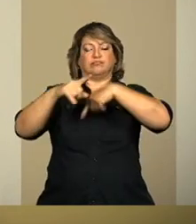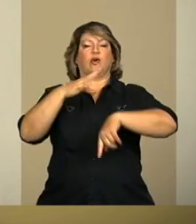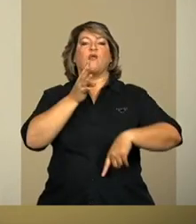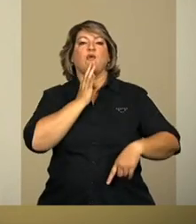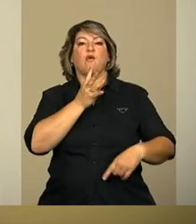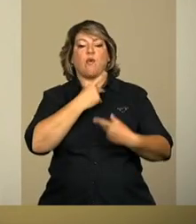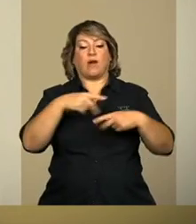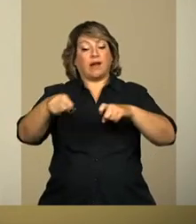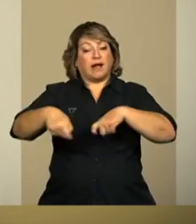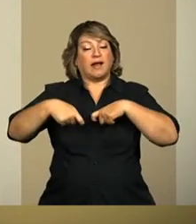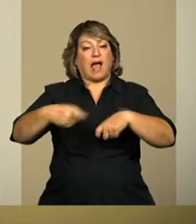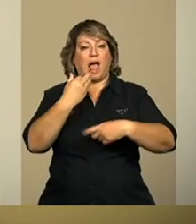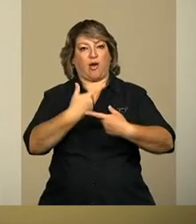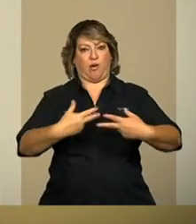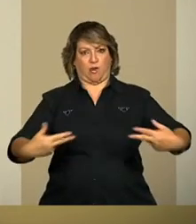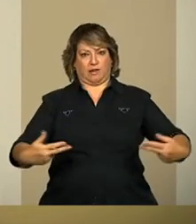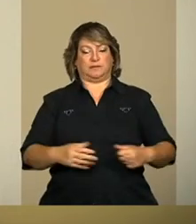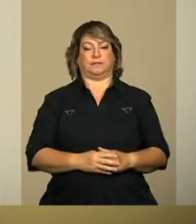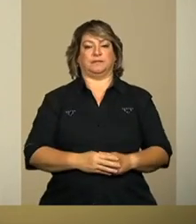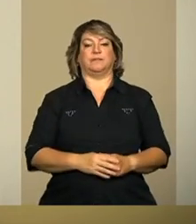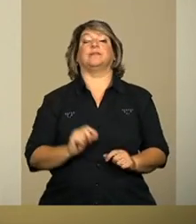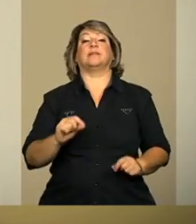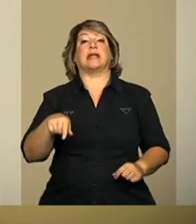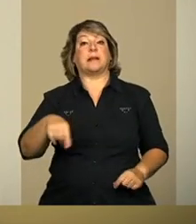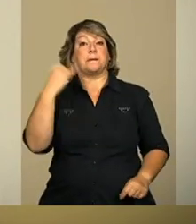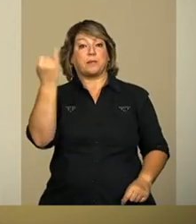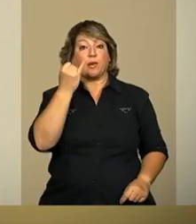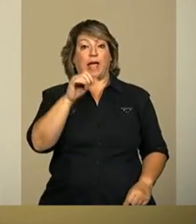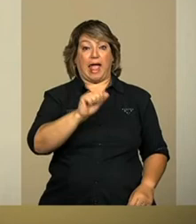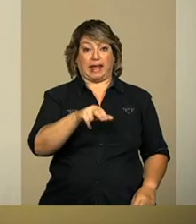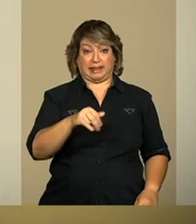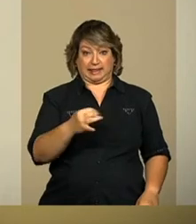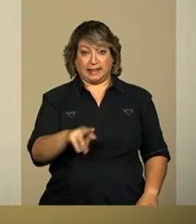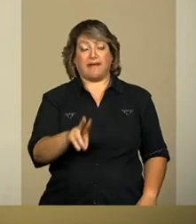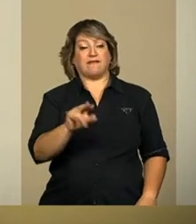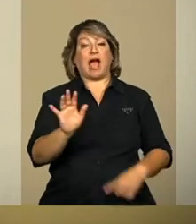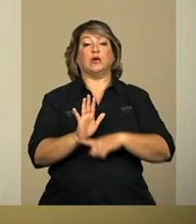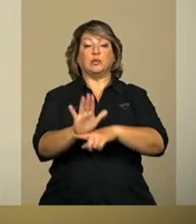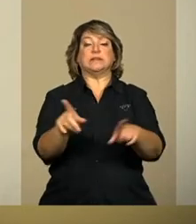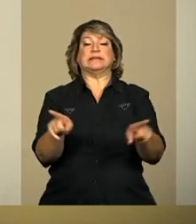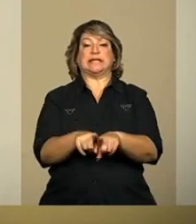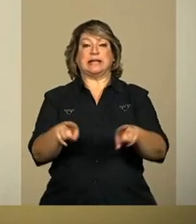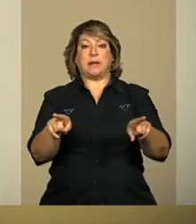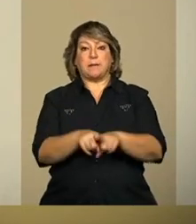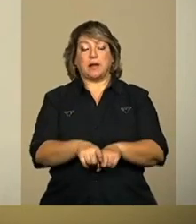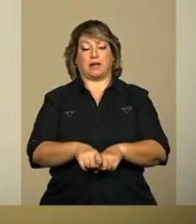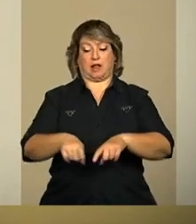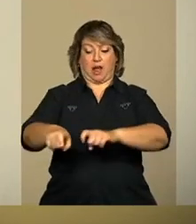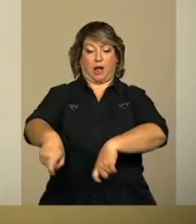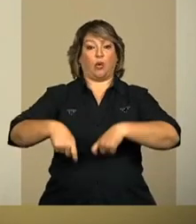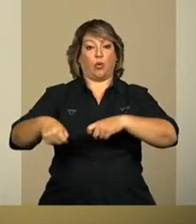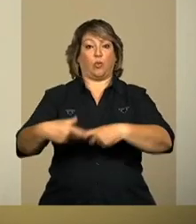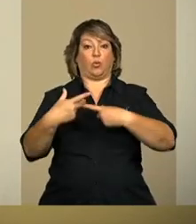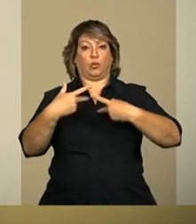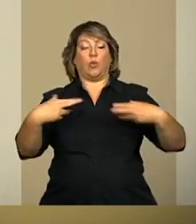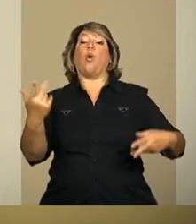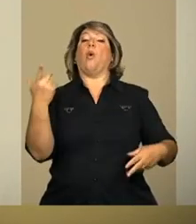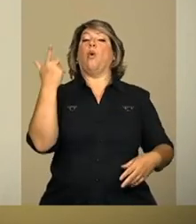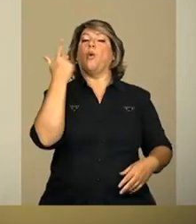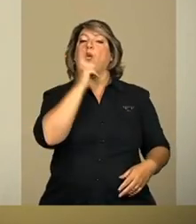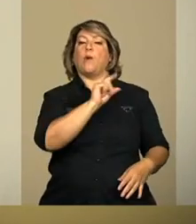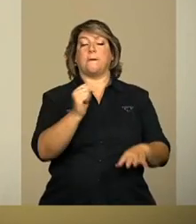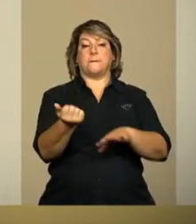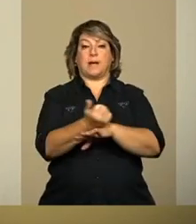inovação no campo outra coisa importante Luciano é que a nater vai ajudar também os agricultores que conseguiram